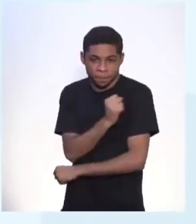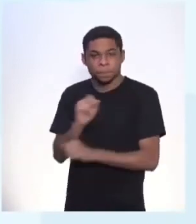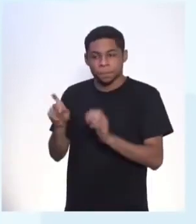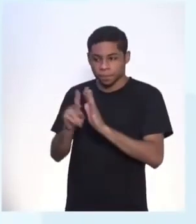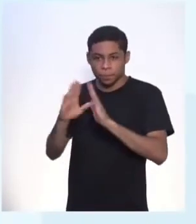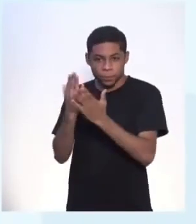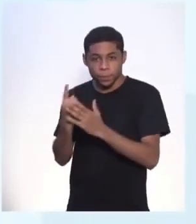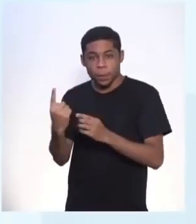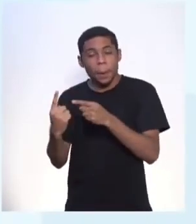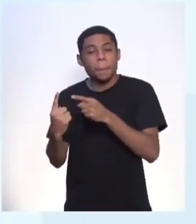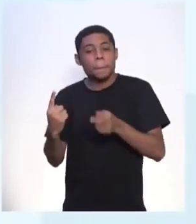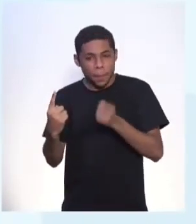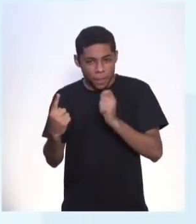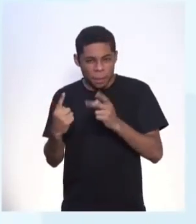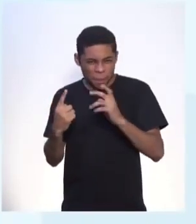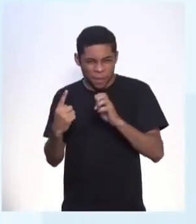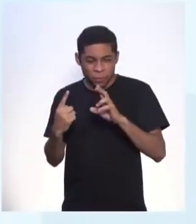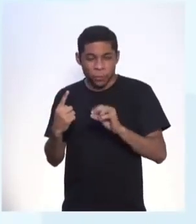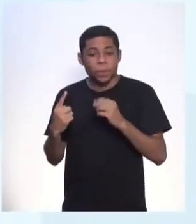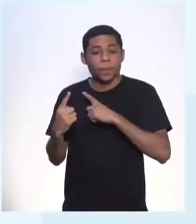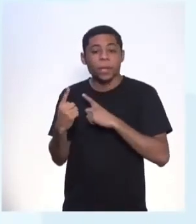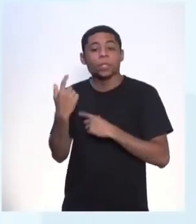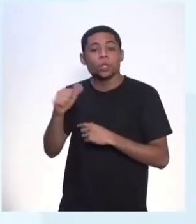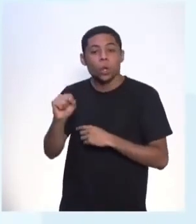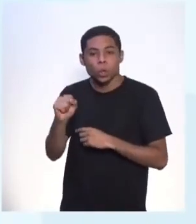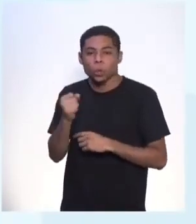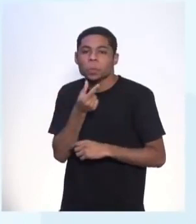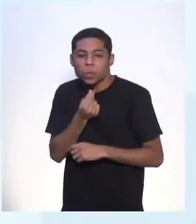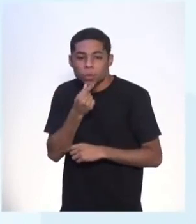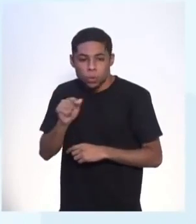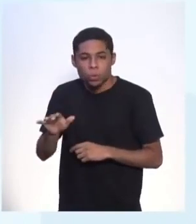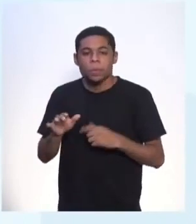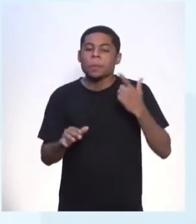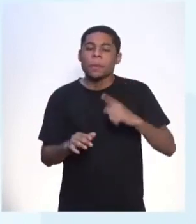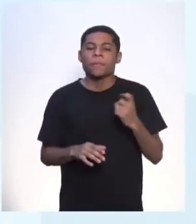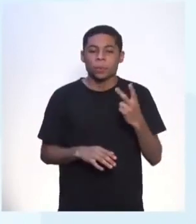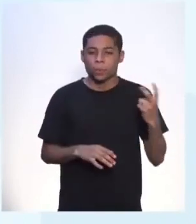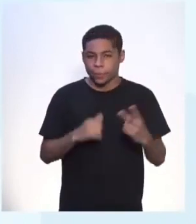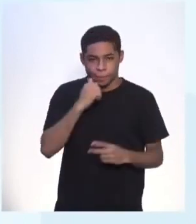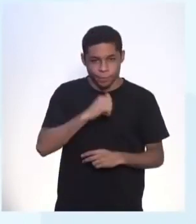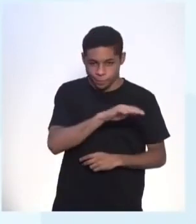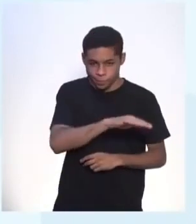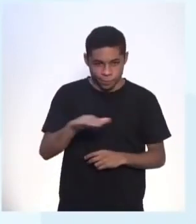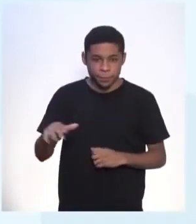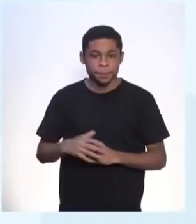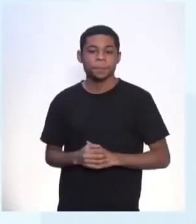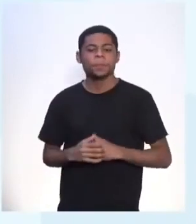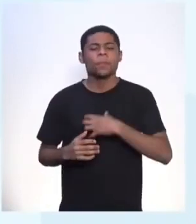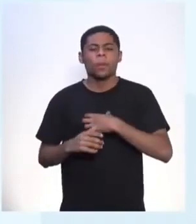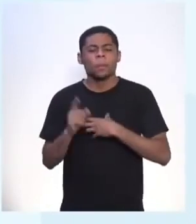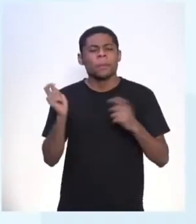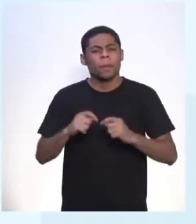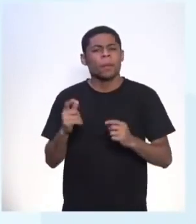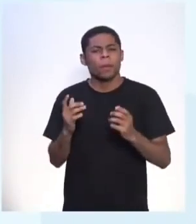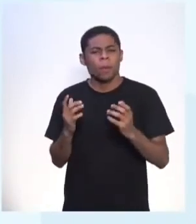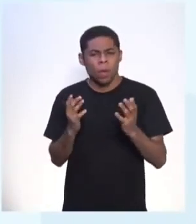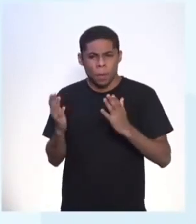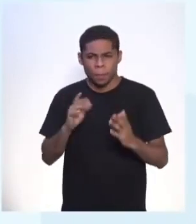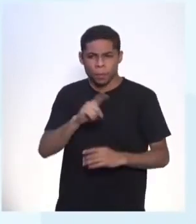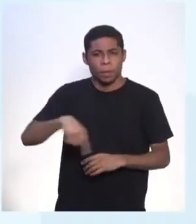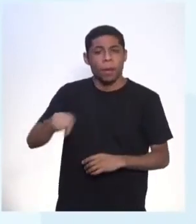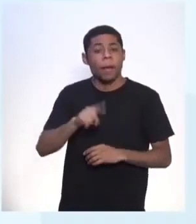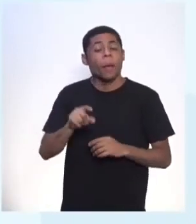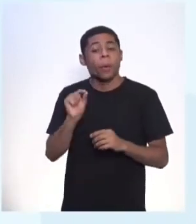Pedro tem 18 meninos e 22 meninas. Tá? Informação importante. Uma das maneiras de comparar esses números é calcular